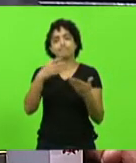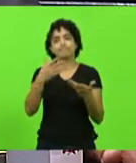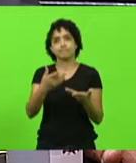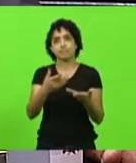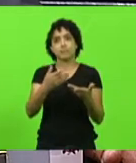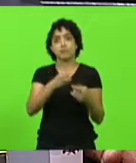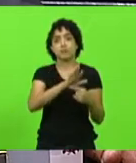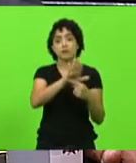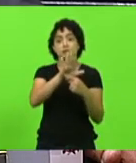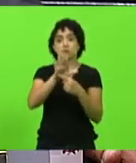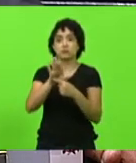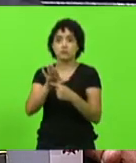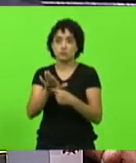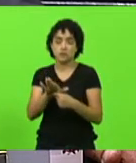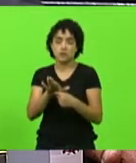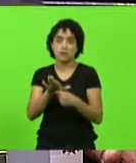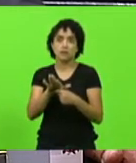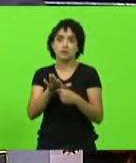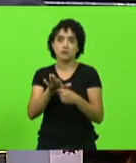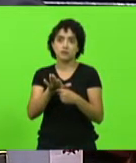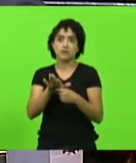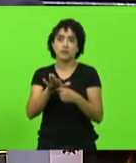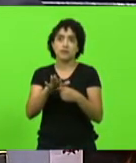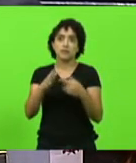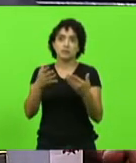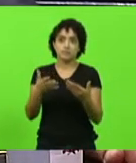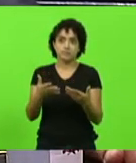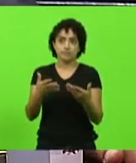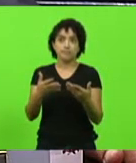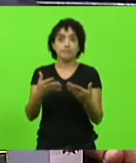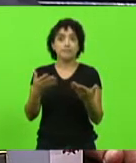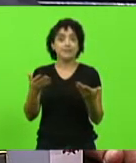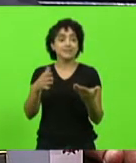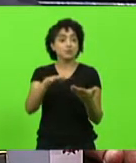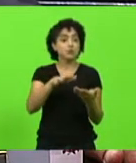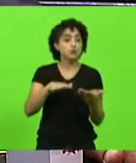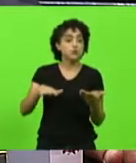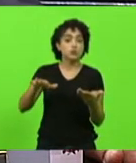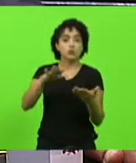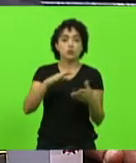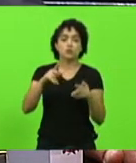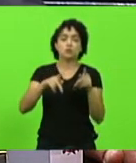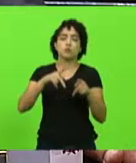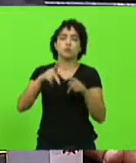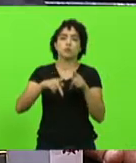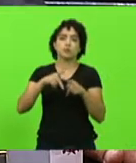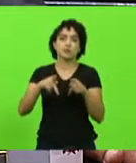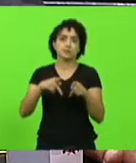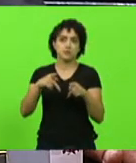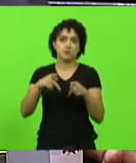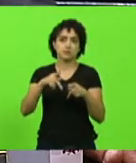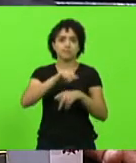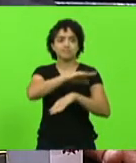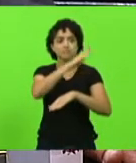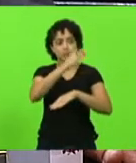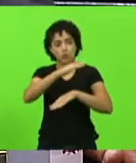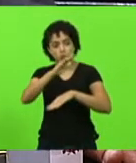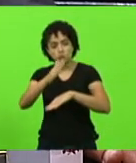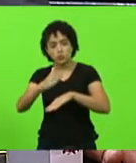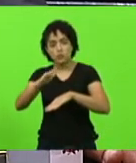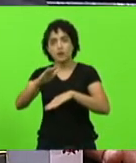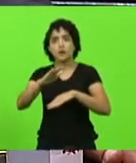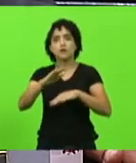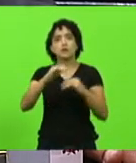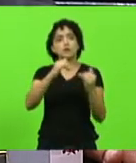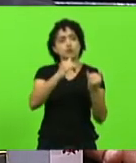para uma categoria, uma classe, mas sim para toda a população e para toda a região do Alto Vale e do Médio Vale também,